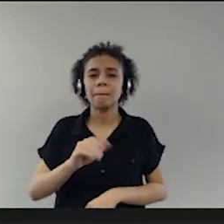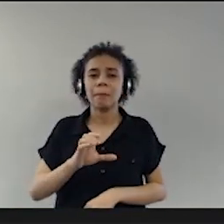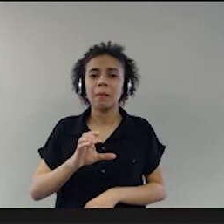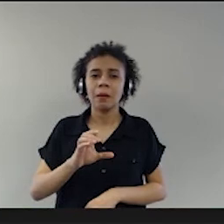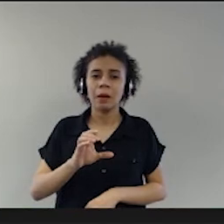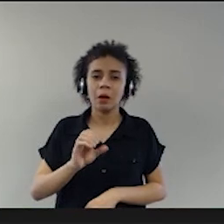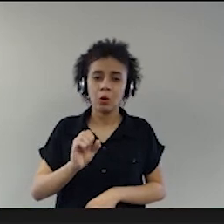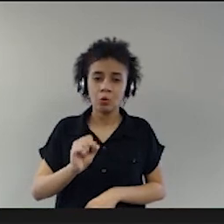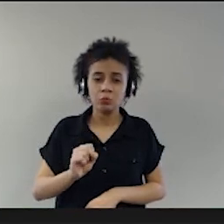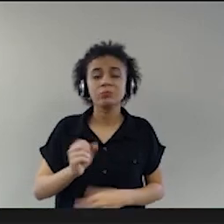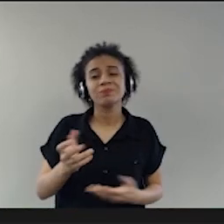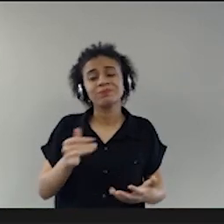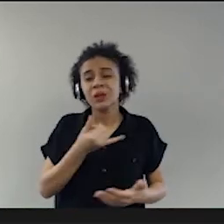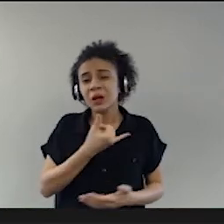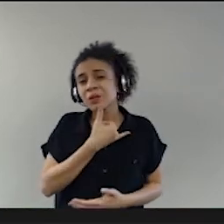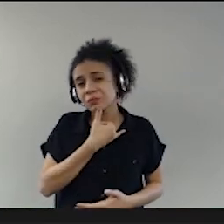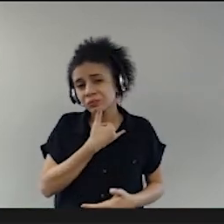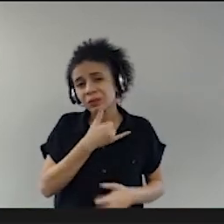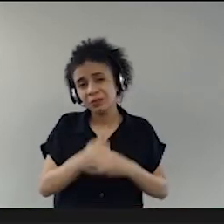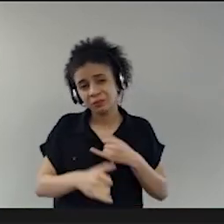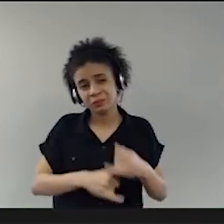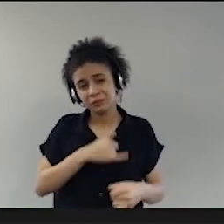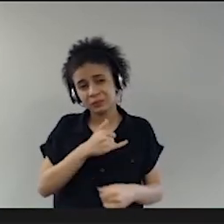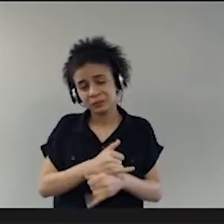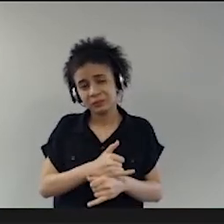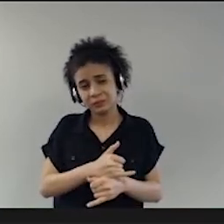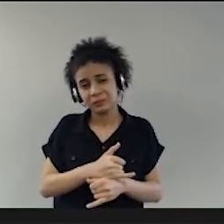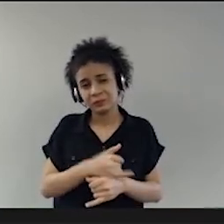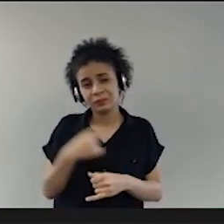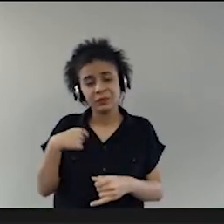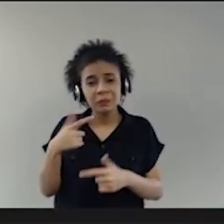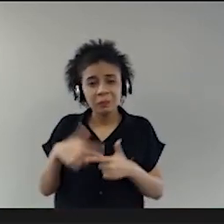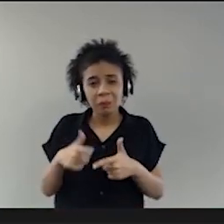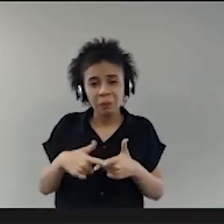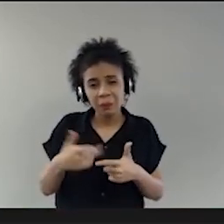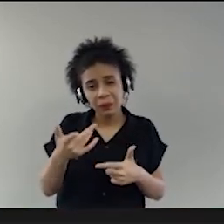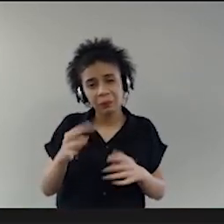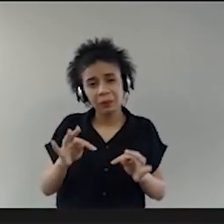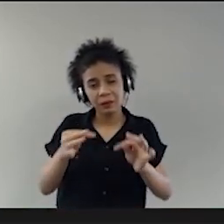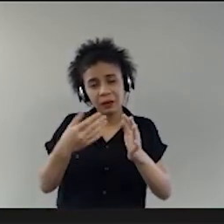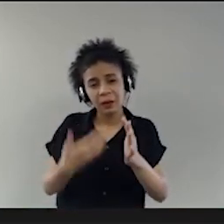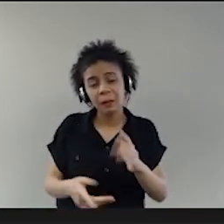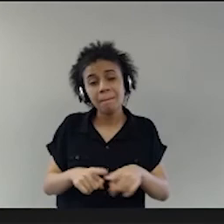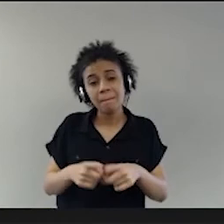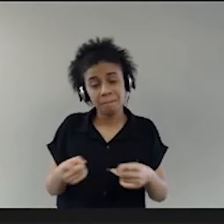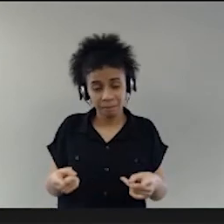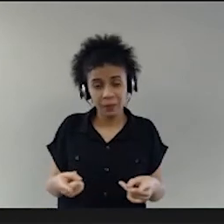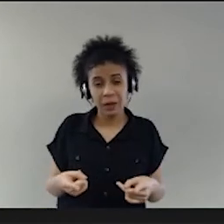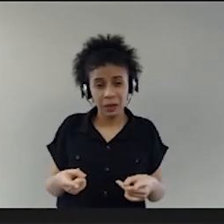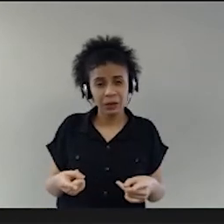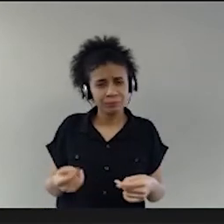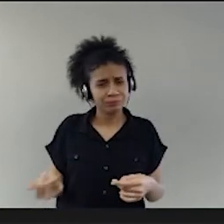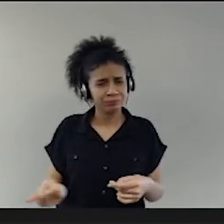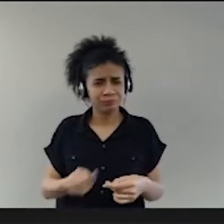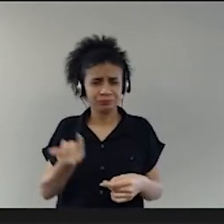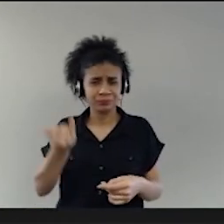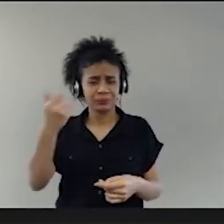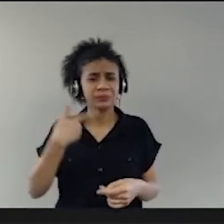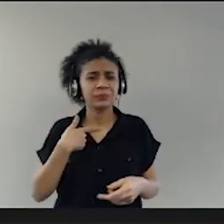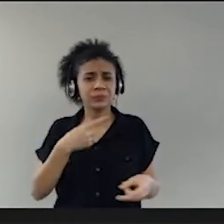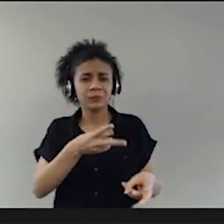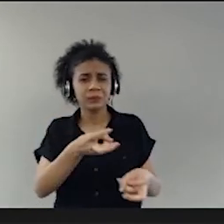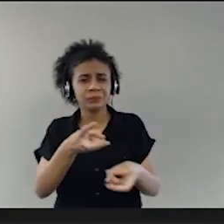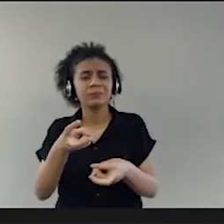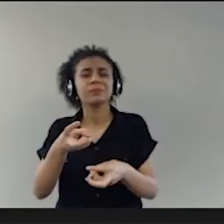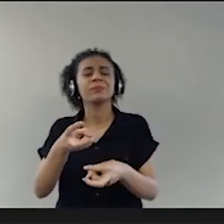Costa. E, infelizmente, a internet, nós tivemos problemas técnicos, mas é relevante a gente